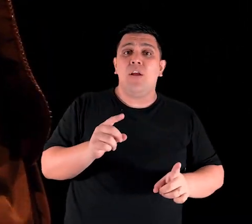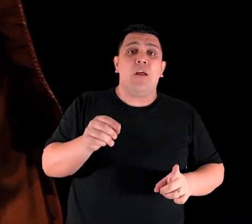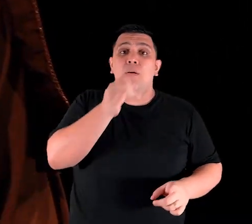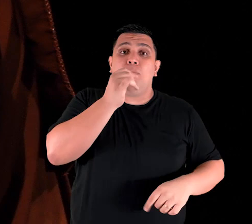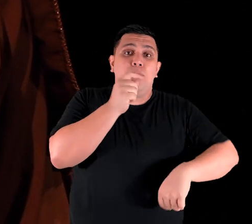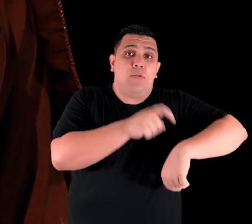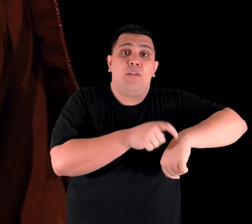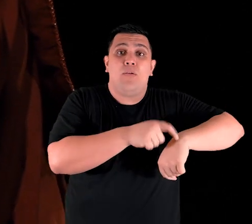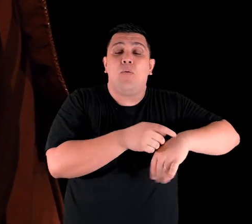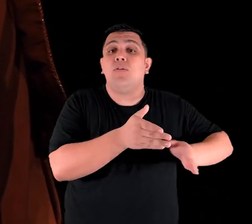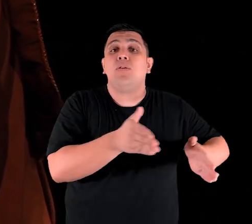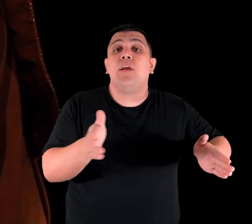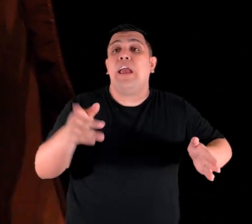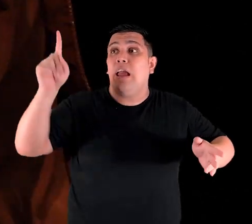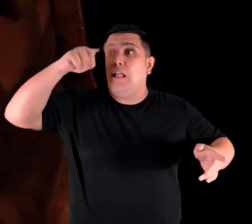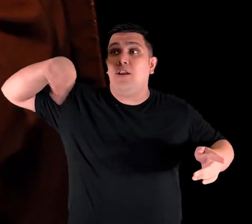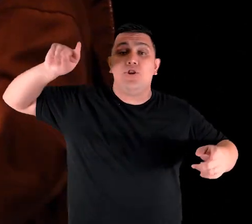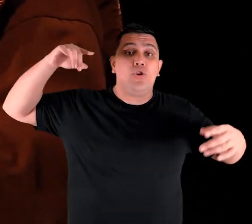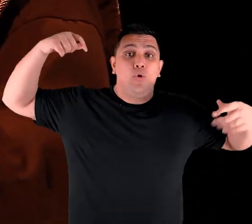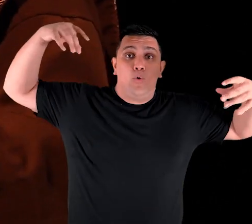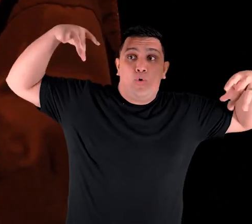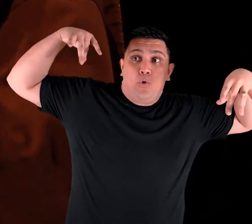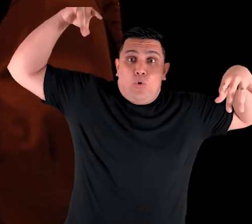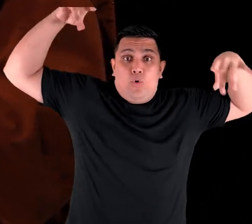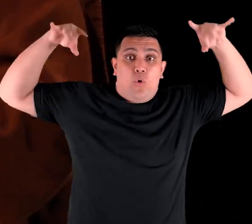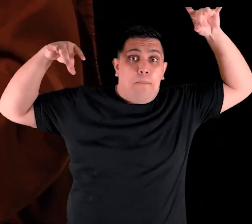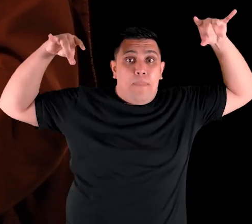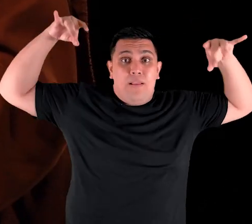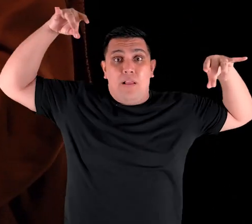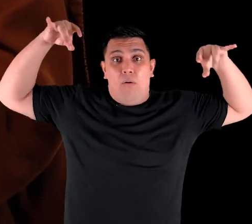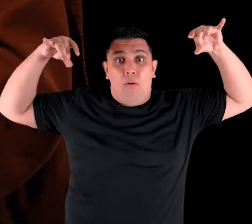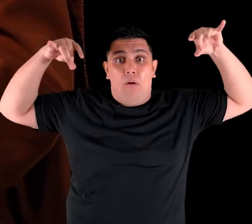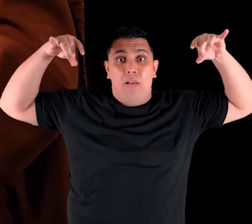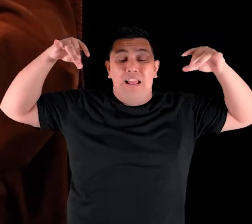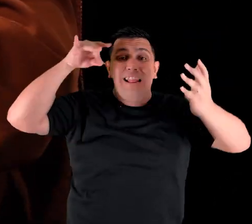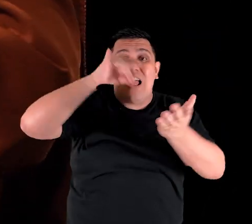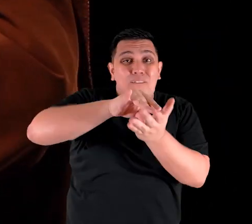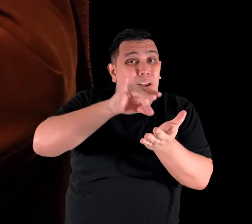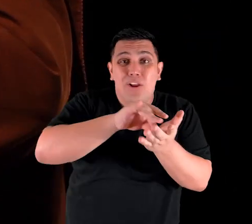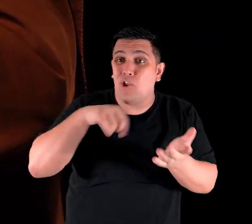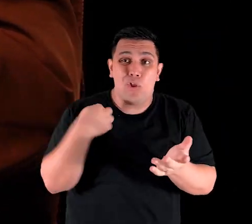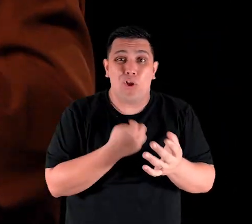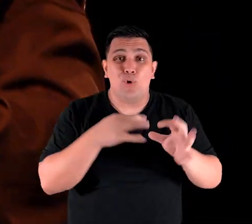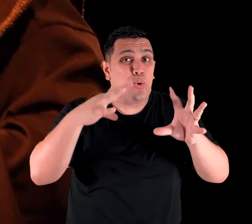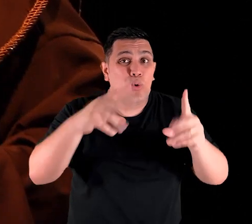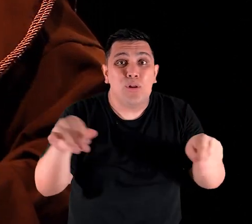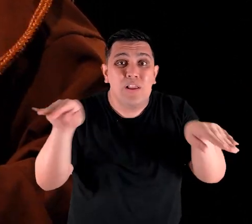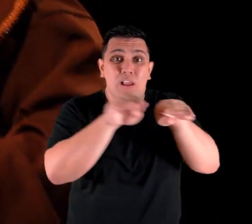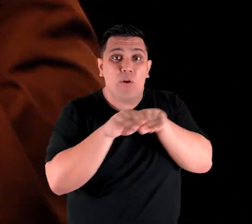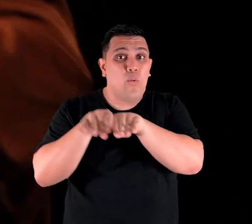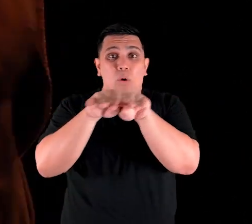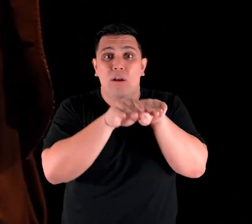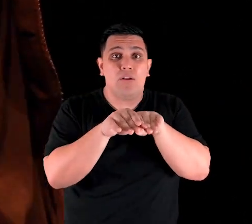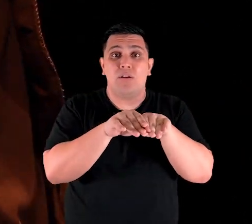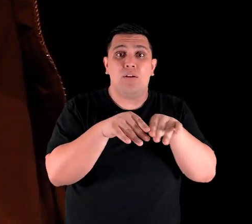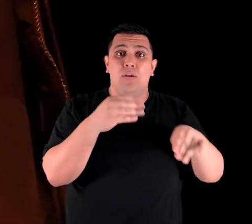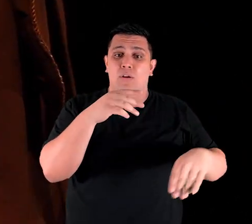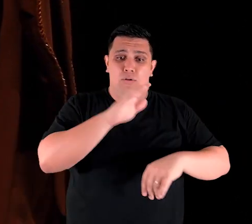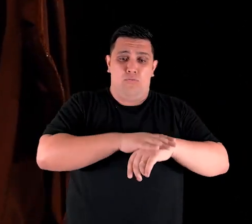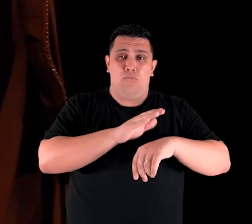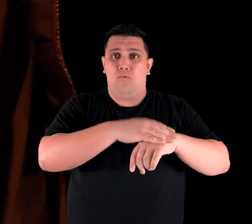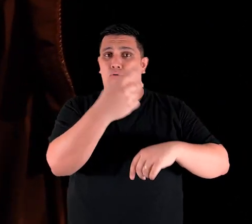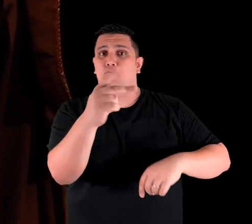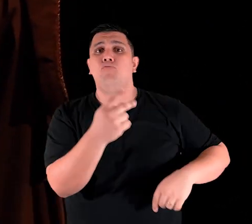nos dominam. Enquanto, na verdade, nós somos todos iguais, segundo as suas vidas, seus anseios,